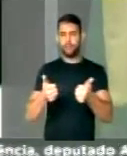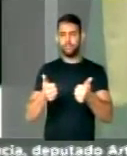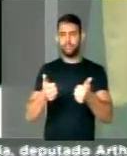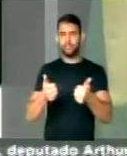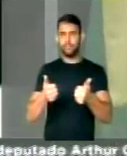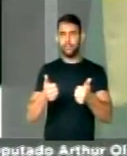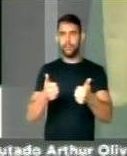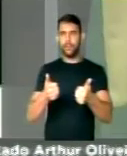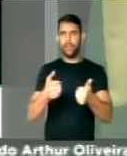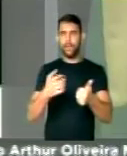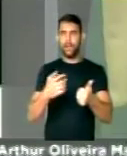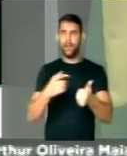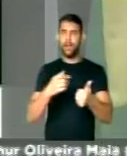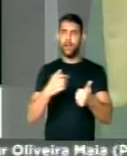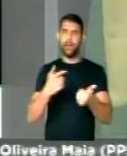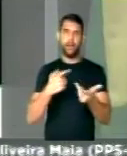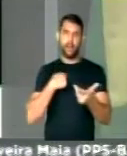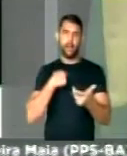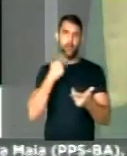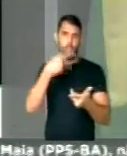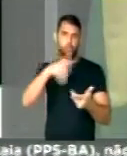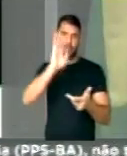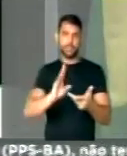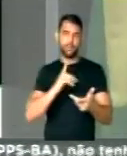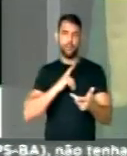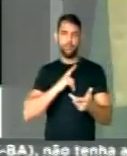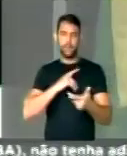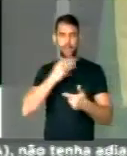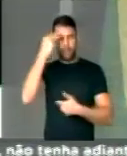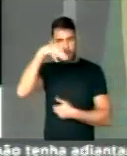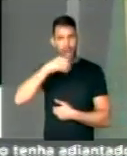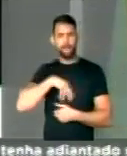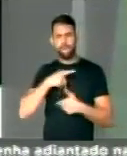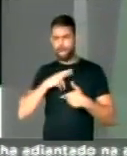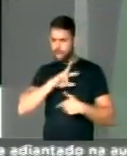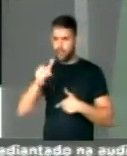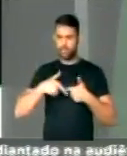nosso país, pelo Maranhão, pelo Brasil. Vamos à